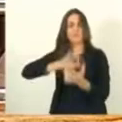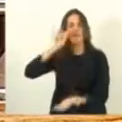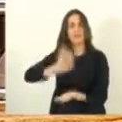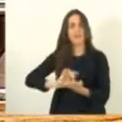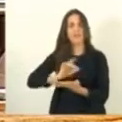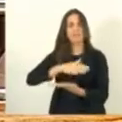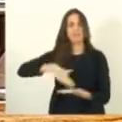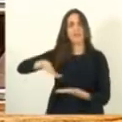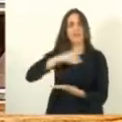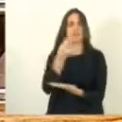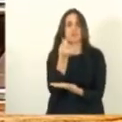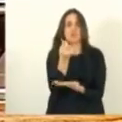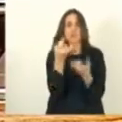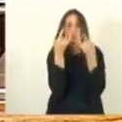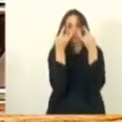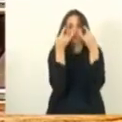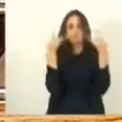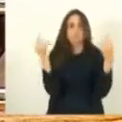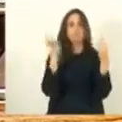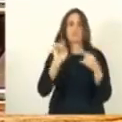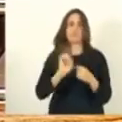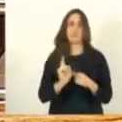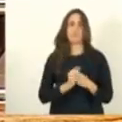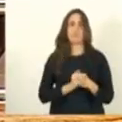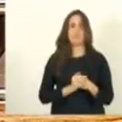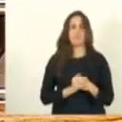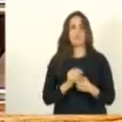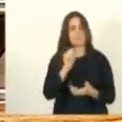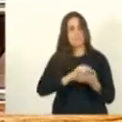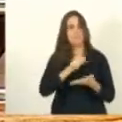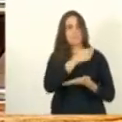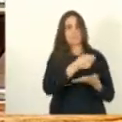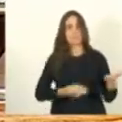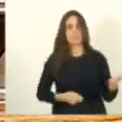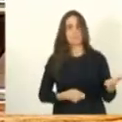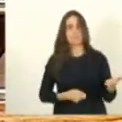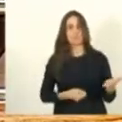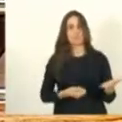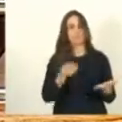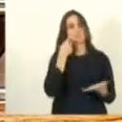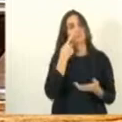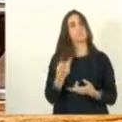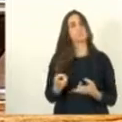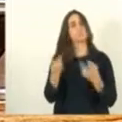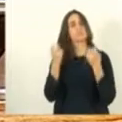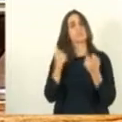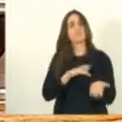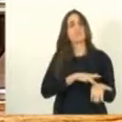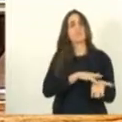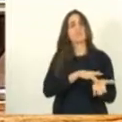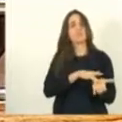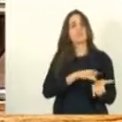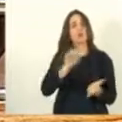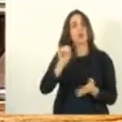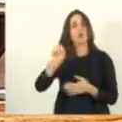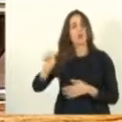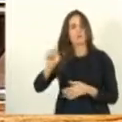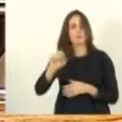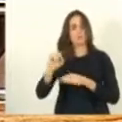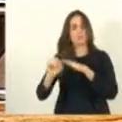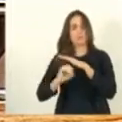não está preocupada com lucro, porque está isso escrito lá. E o que a gente está vendo, infelizmente, na condução da SOS,